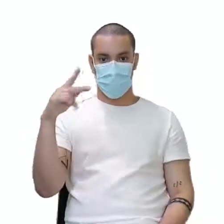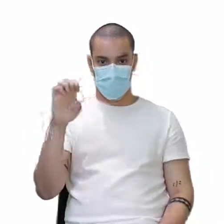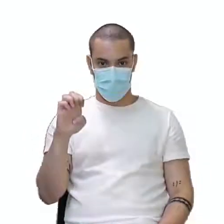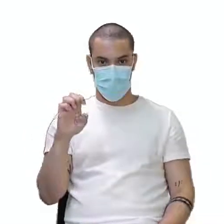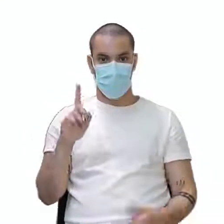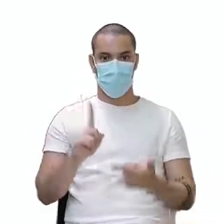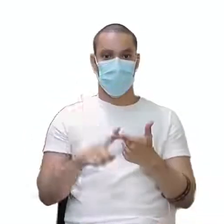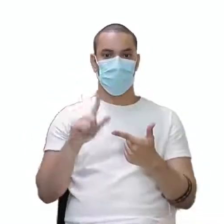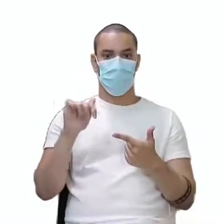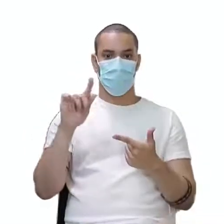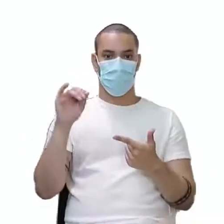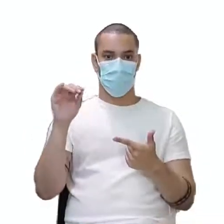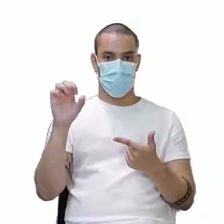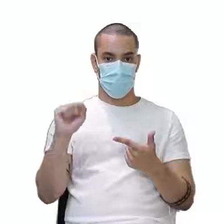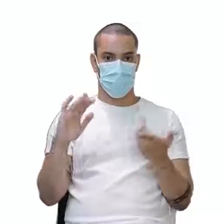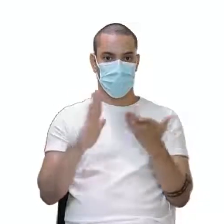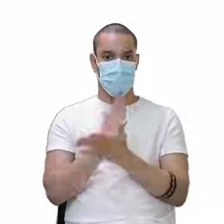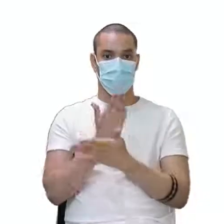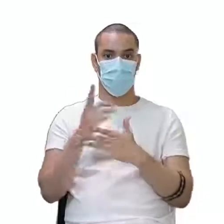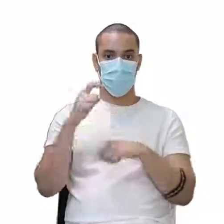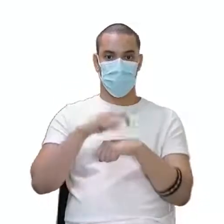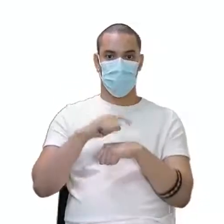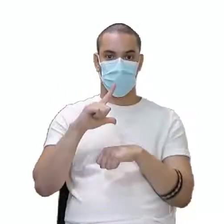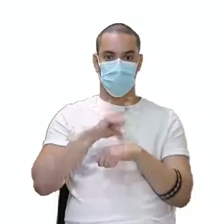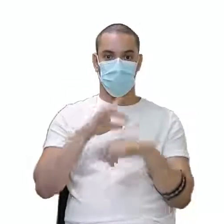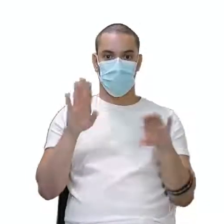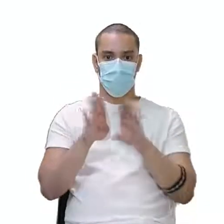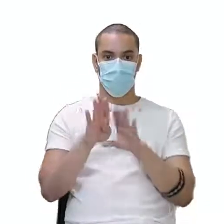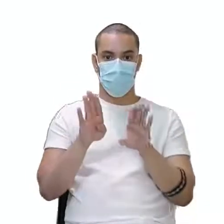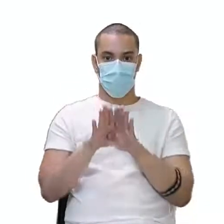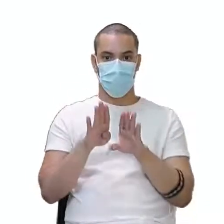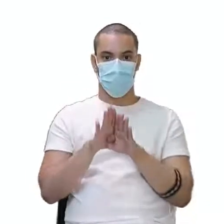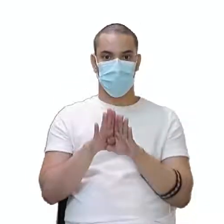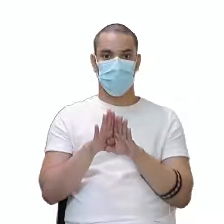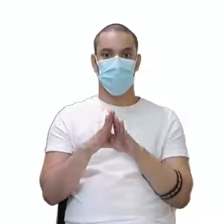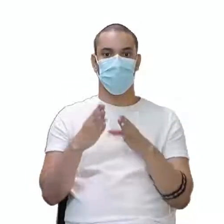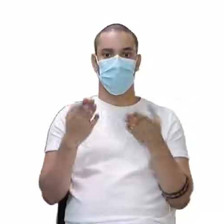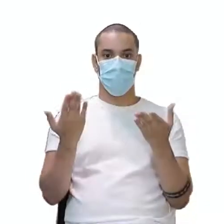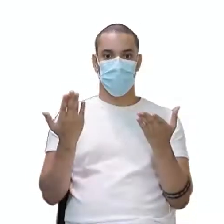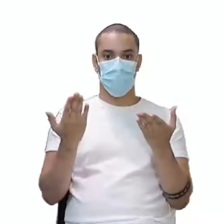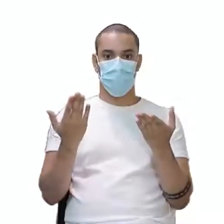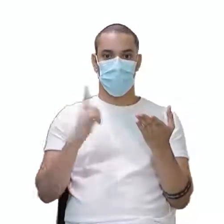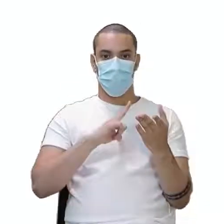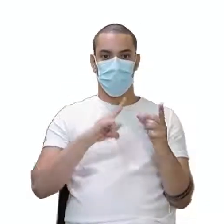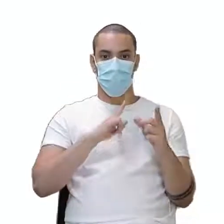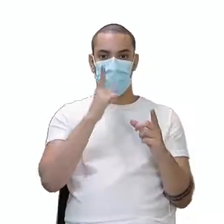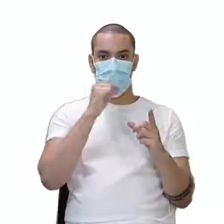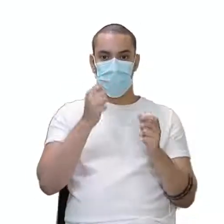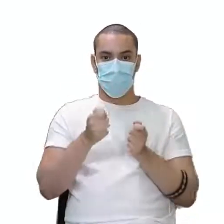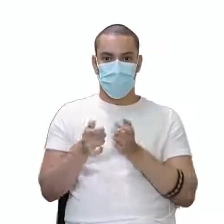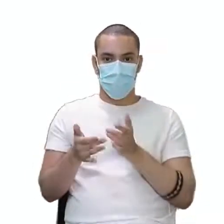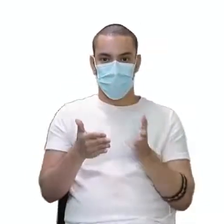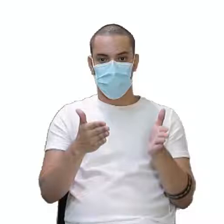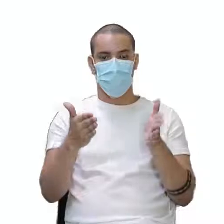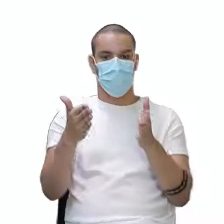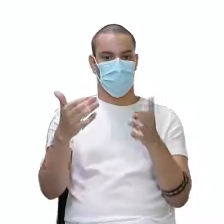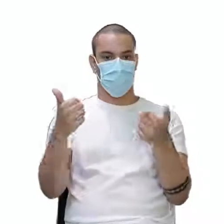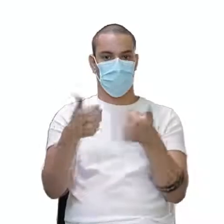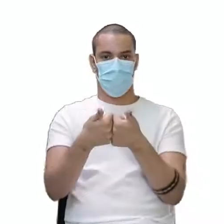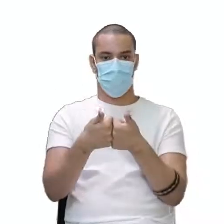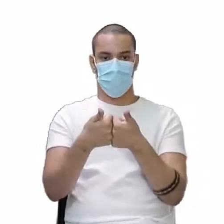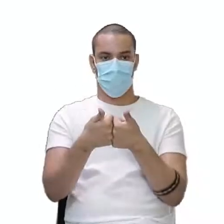lagos, tá? Em alguns momentos aqui a gente vai ter as represas, mas elas nascem lá, também tem as nascentes ali, tá?